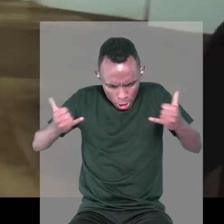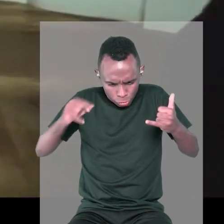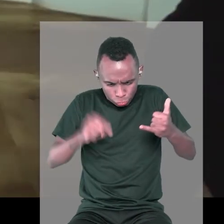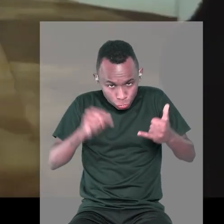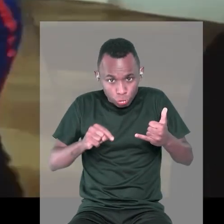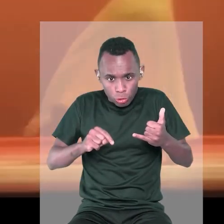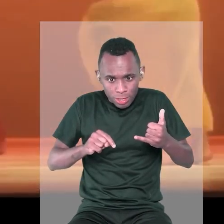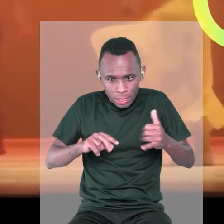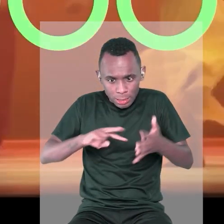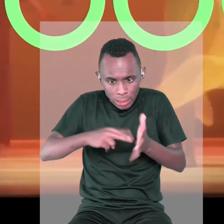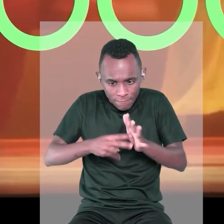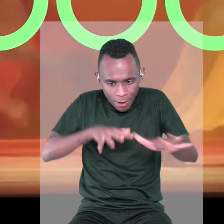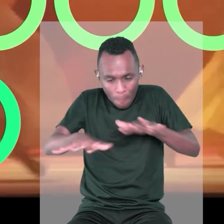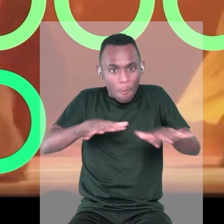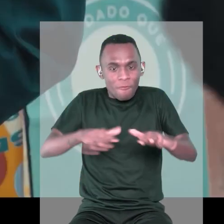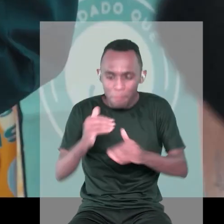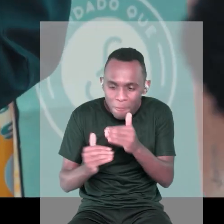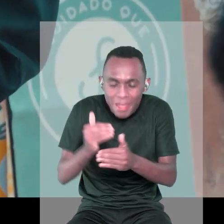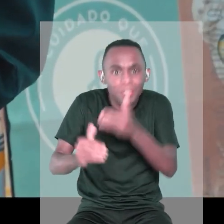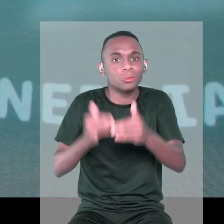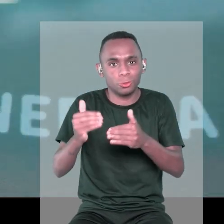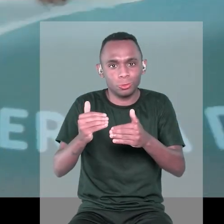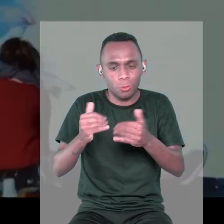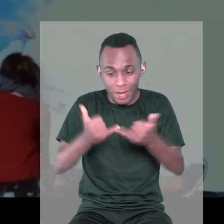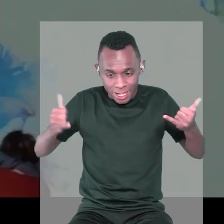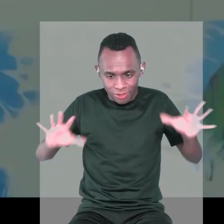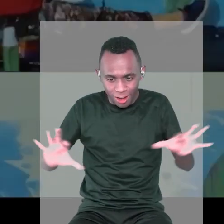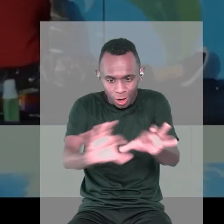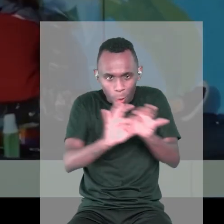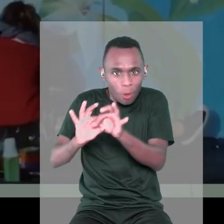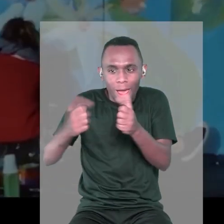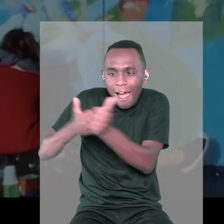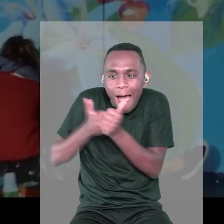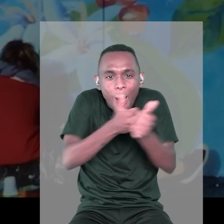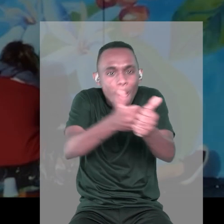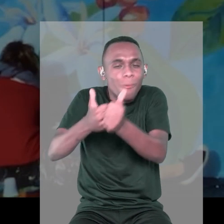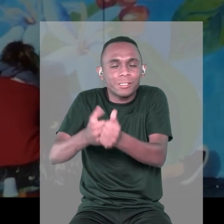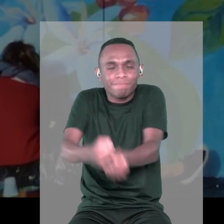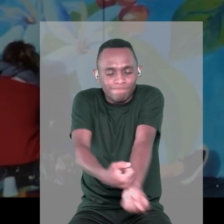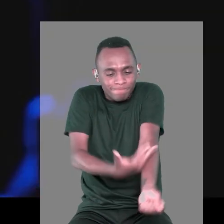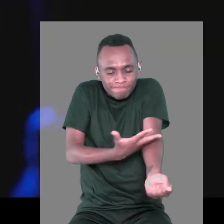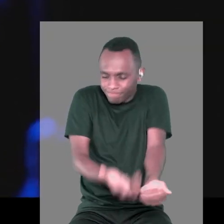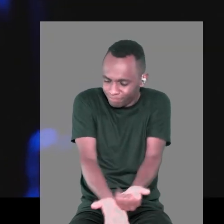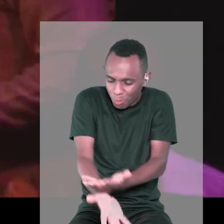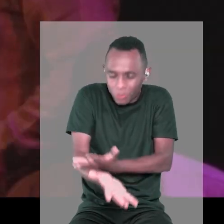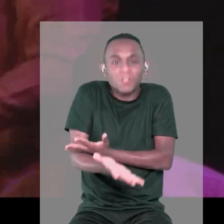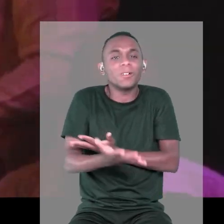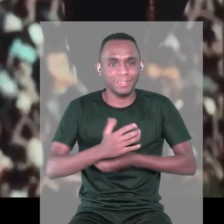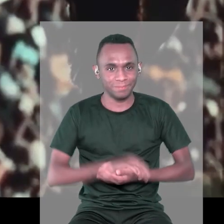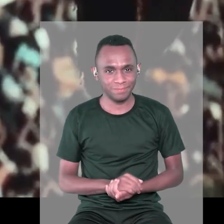energia que gera movimento, energia que conecta, aproxima, emociona,